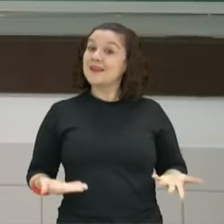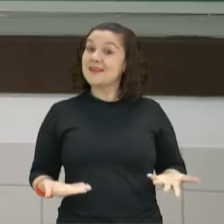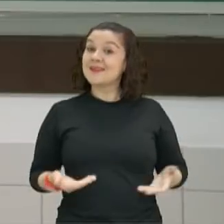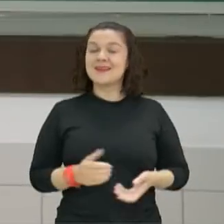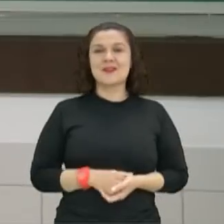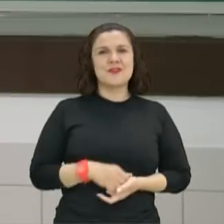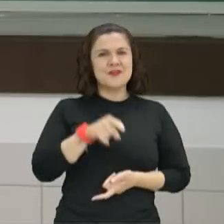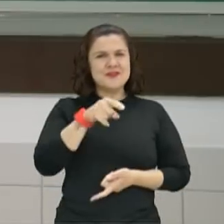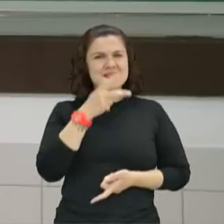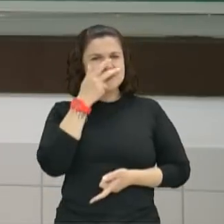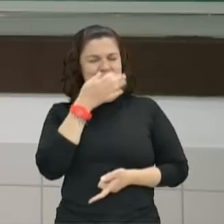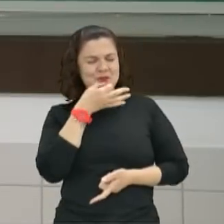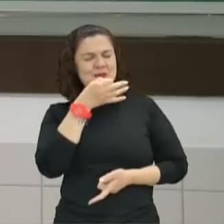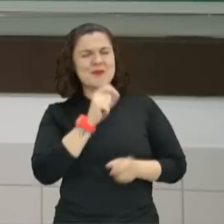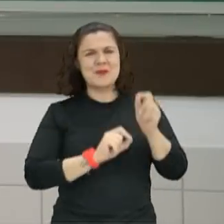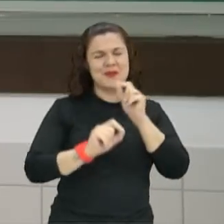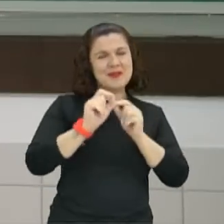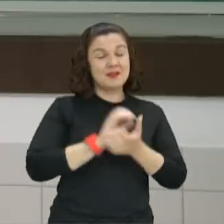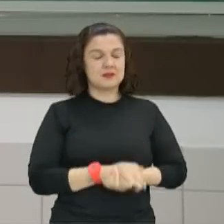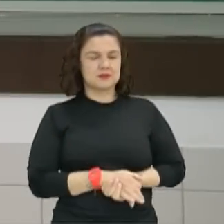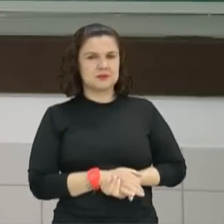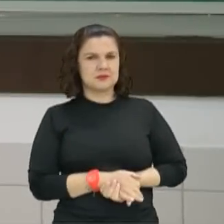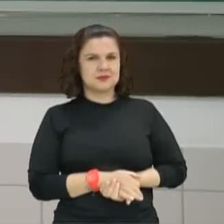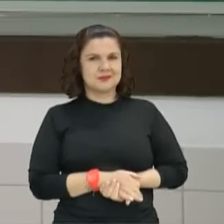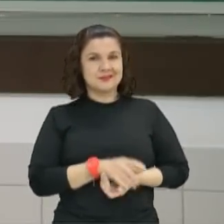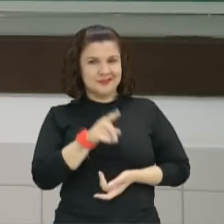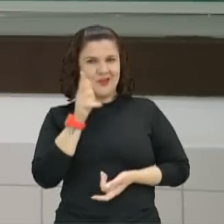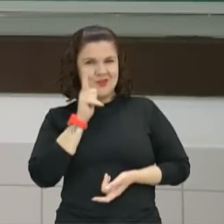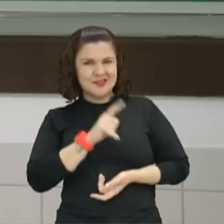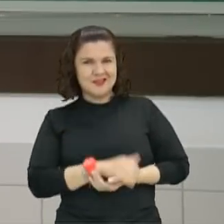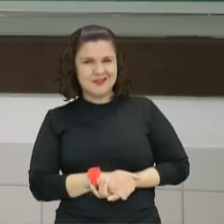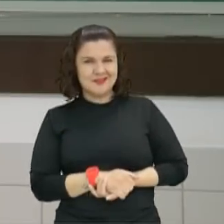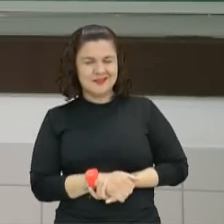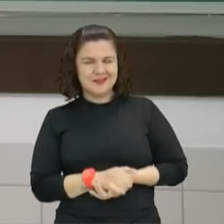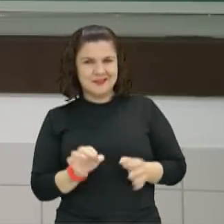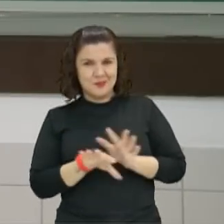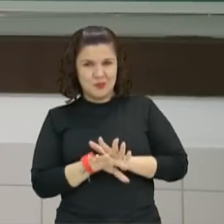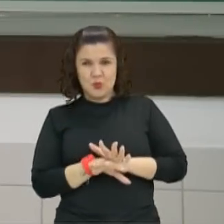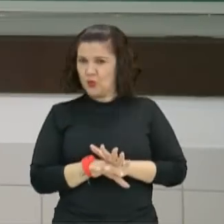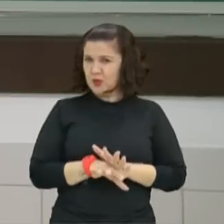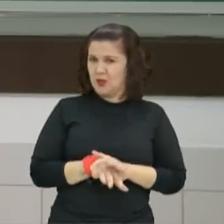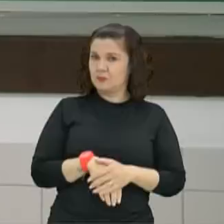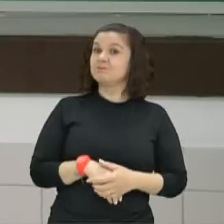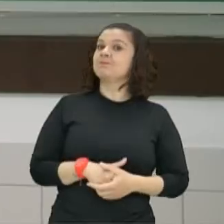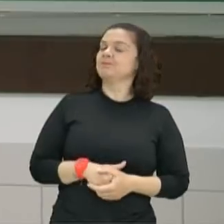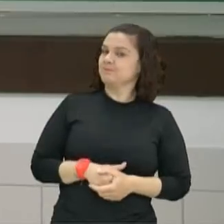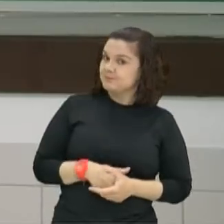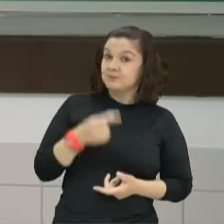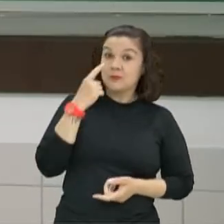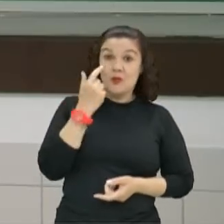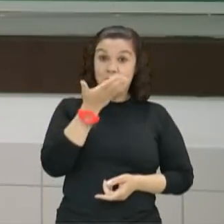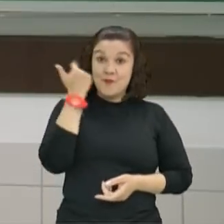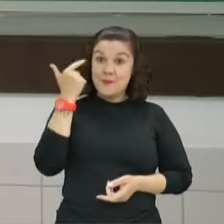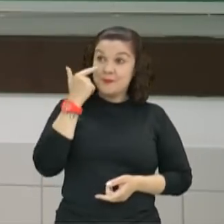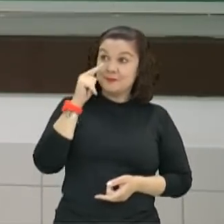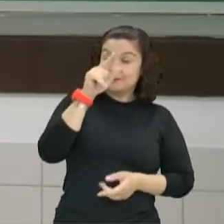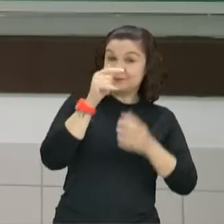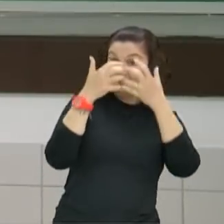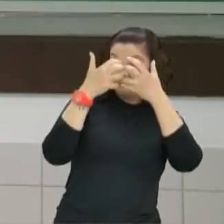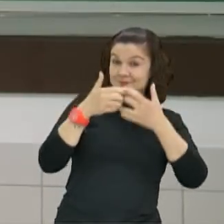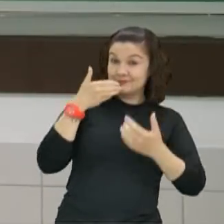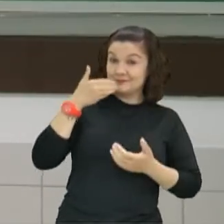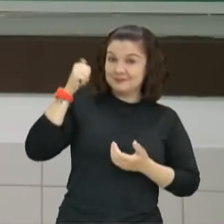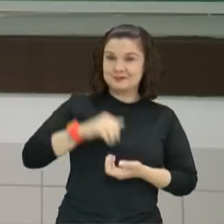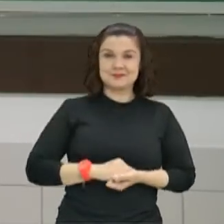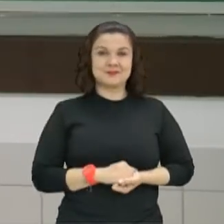E aí, galera, o que vocês acharam desse exercício? Como que tá indo? Estão conseguindo? Terminaram? Não? Então tá, então venha comigo aqui que vamos entender um pouquinho